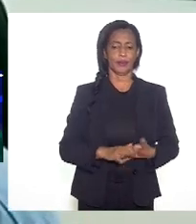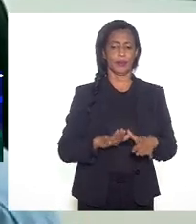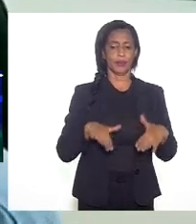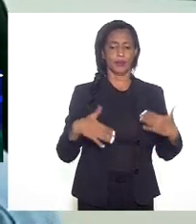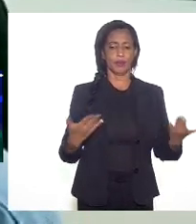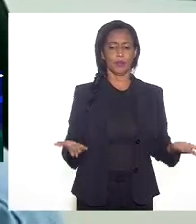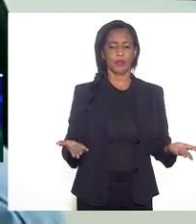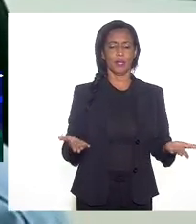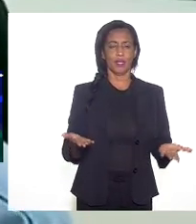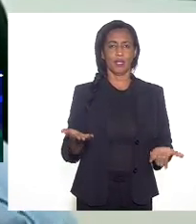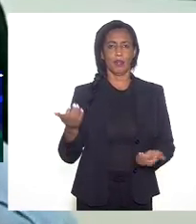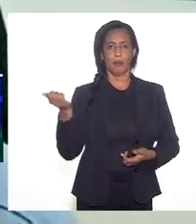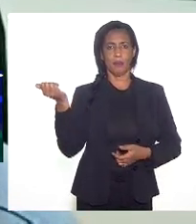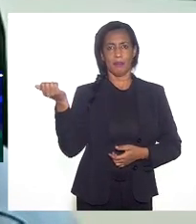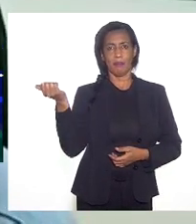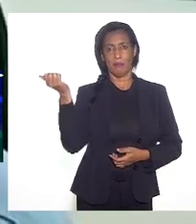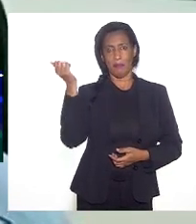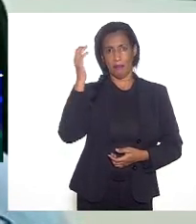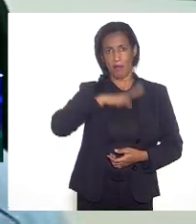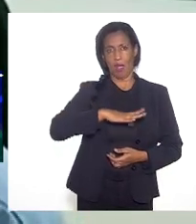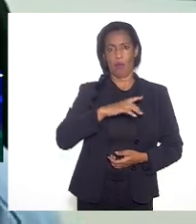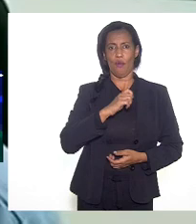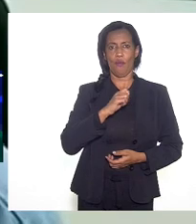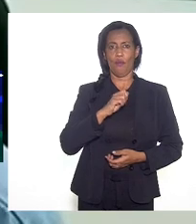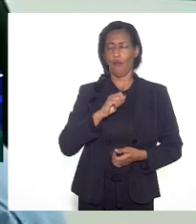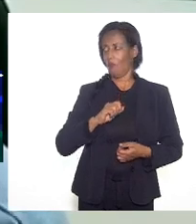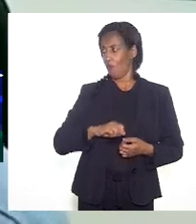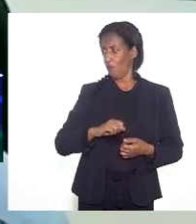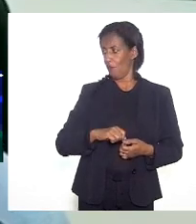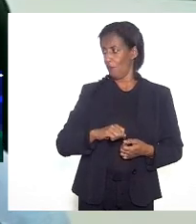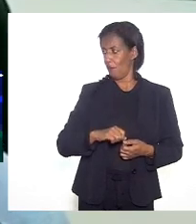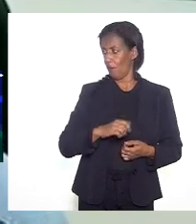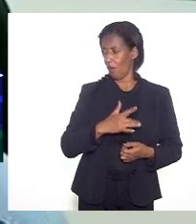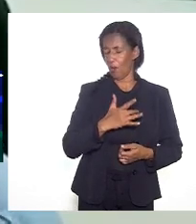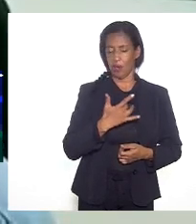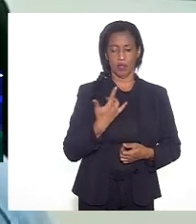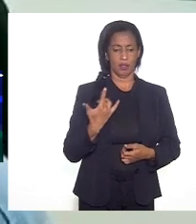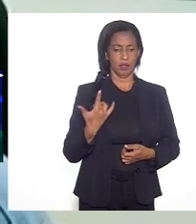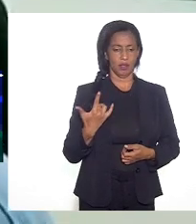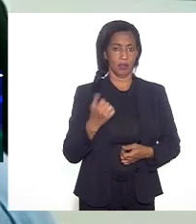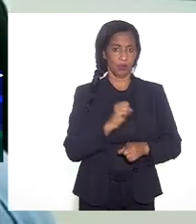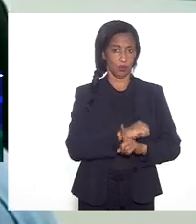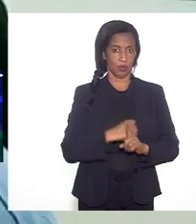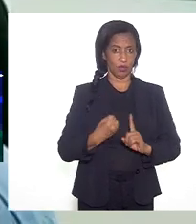tanto mal fazem à nossa sociedade. Por isso é necessário